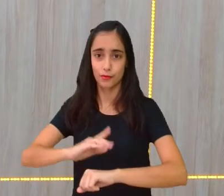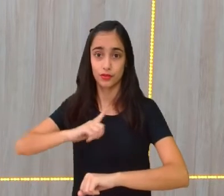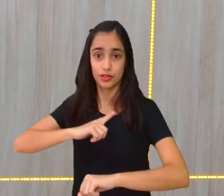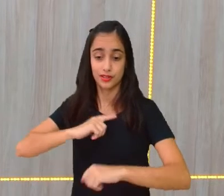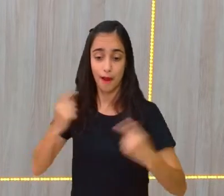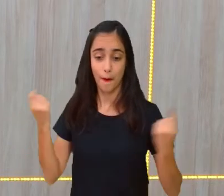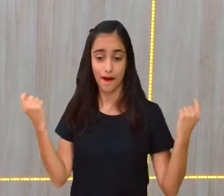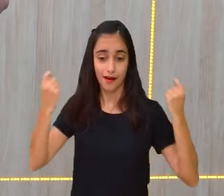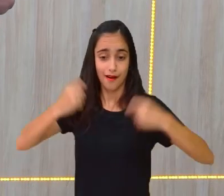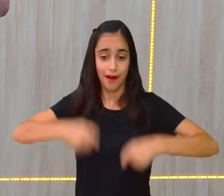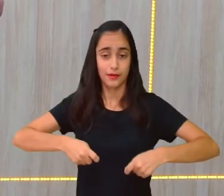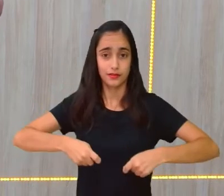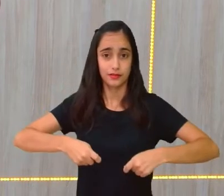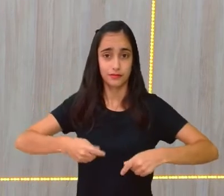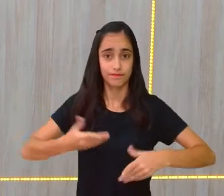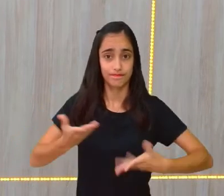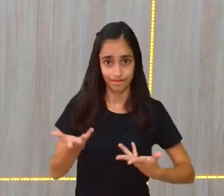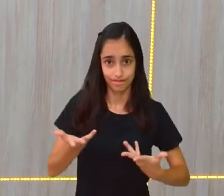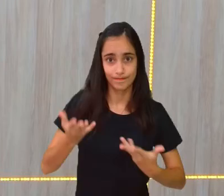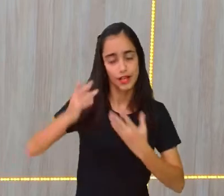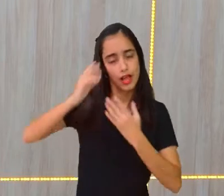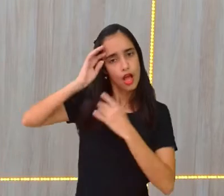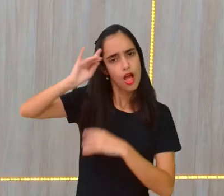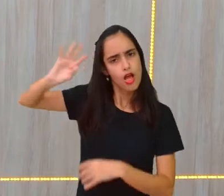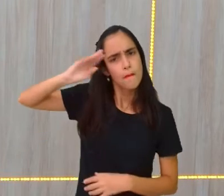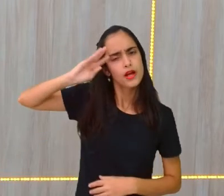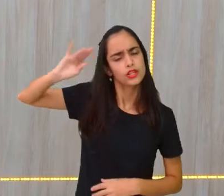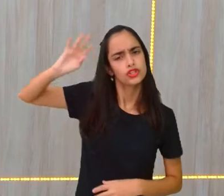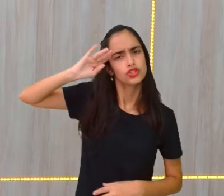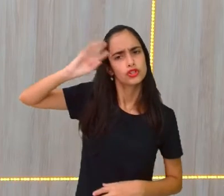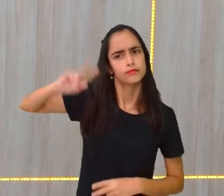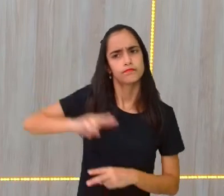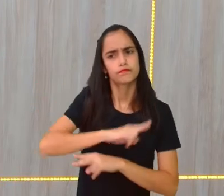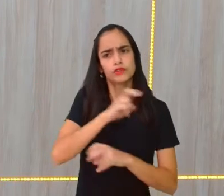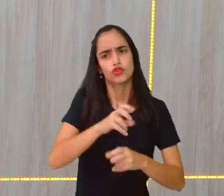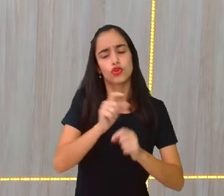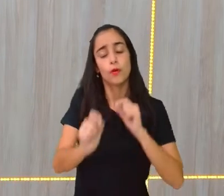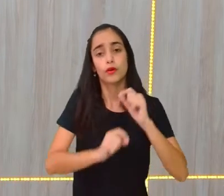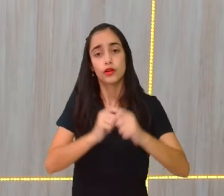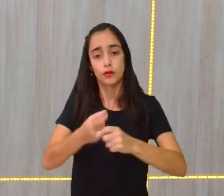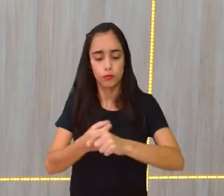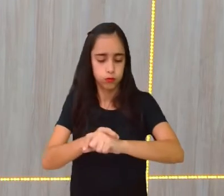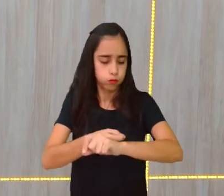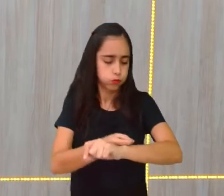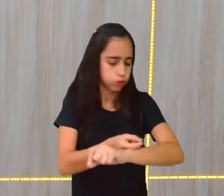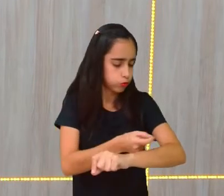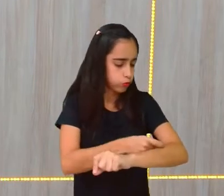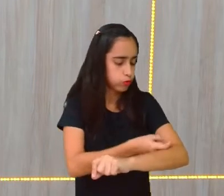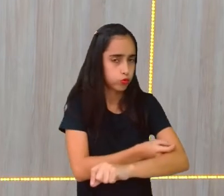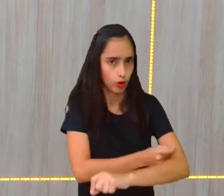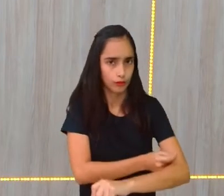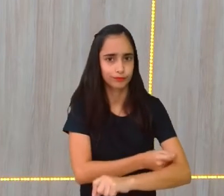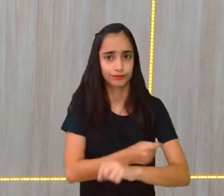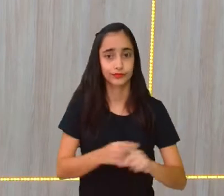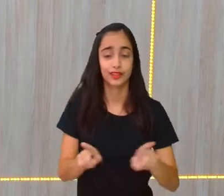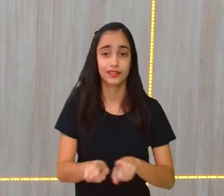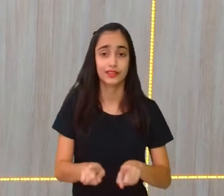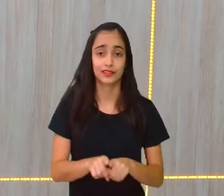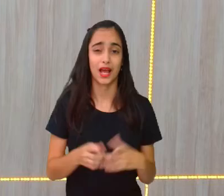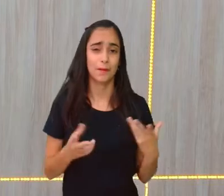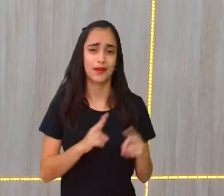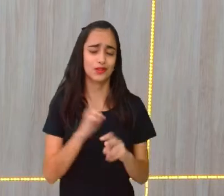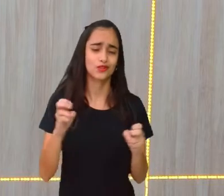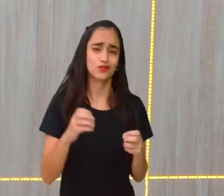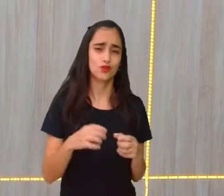gente. Imaginem na questão aí dos tubos, né? A questão aí da rede de água que entra na nossa